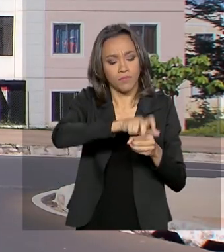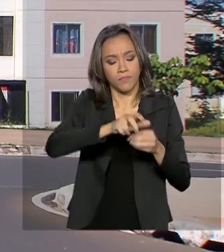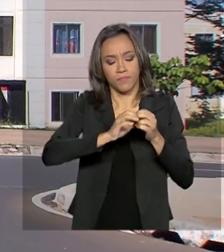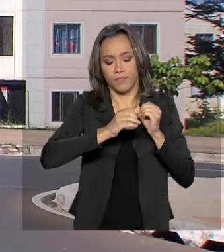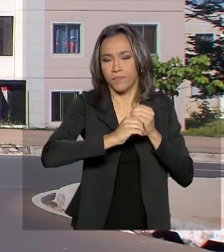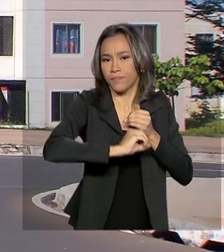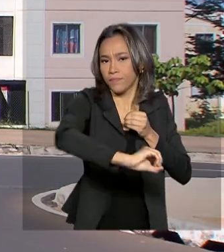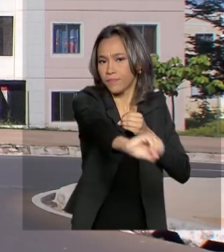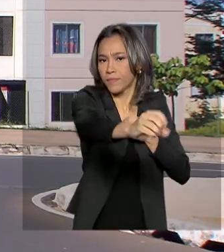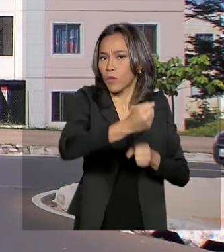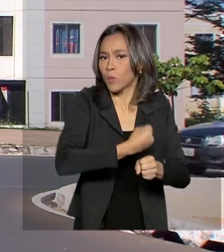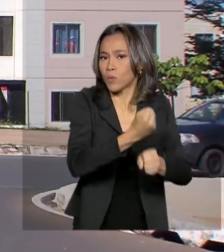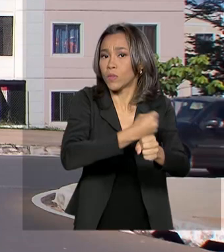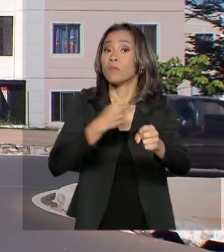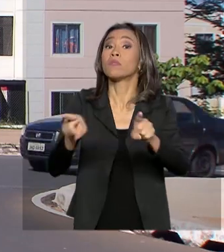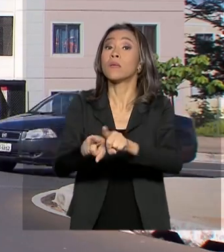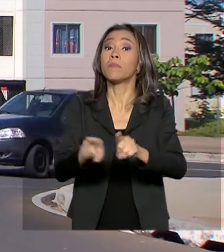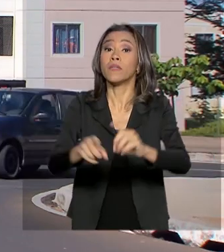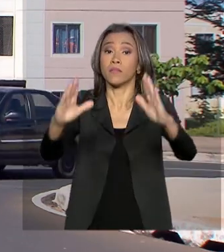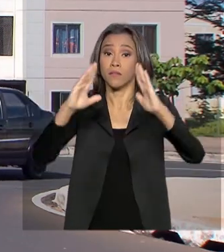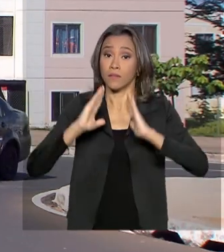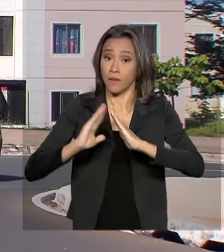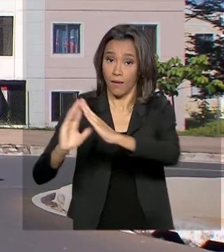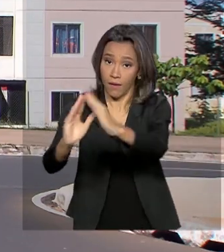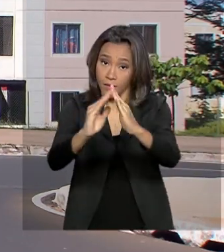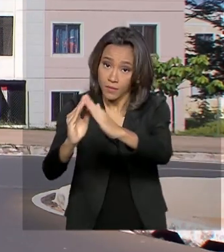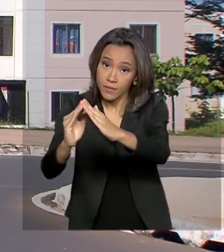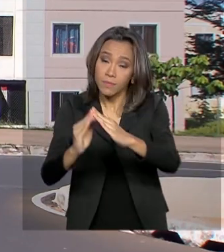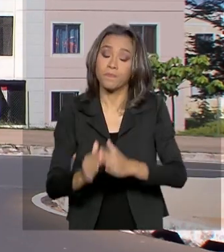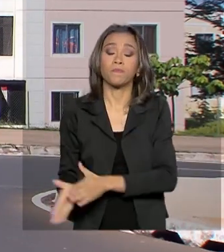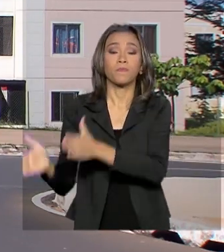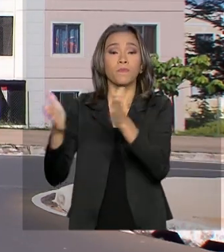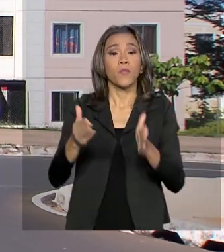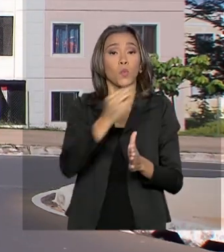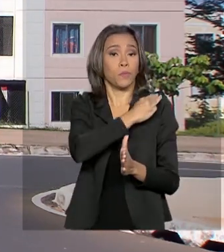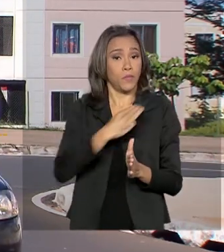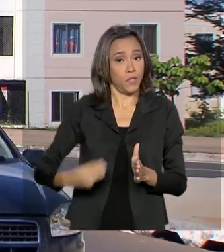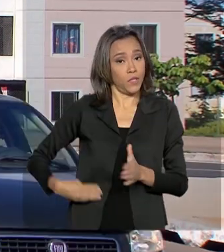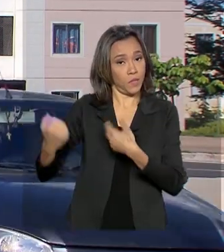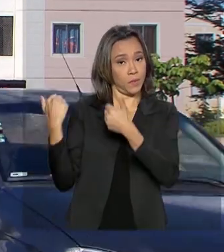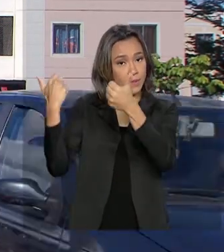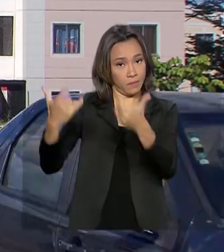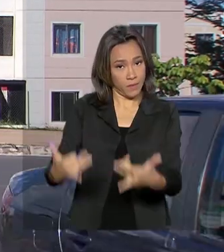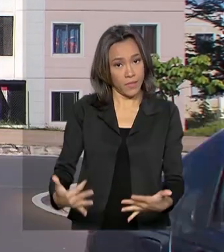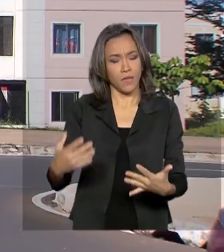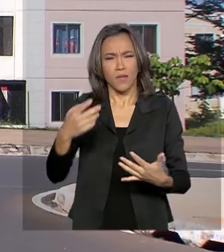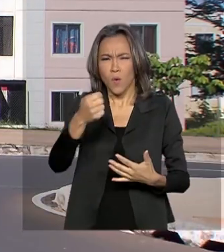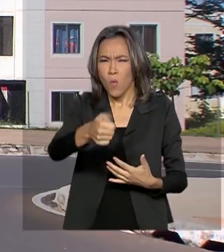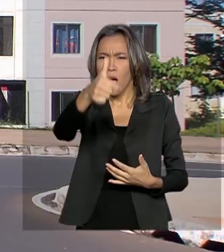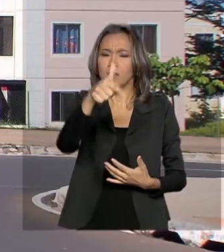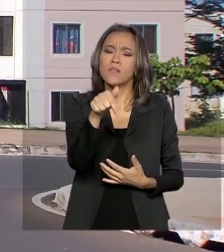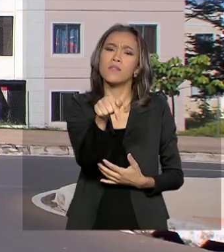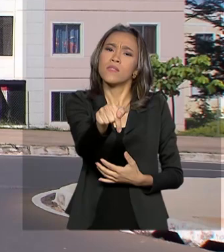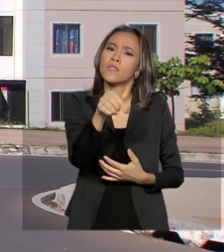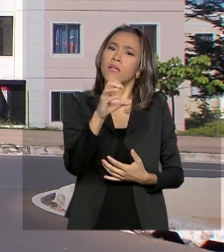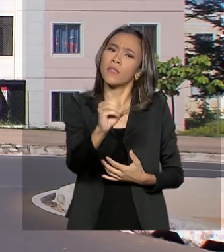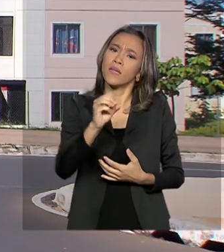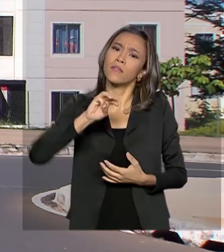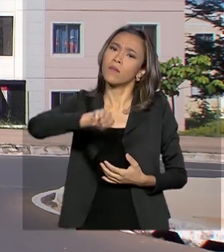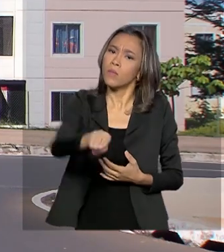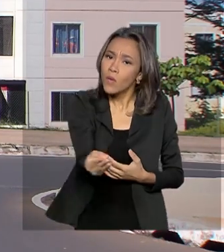a construção de habitações populares. Segundo o ministro Canuto, serão quase 70 bilhões de reais